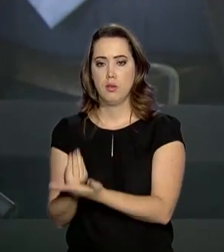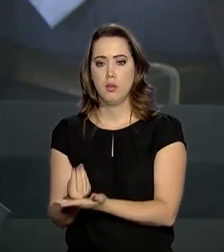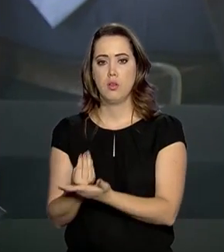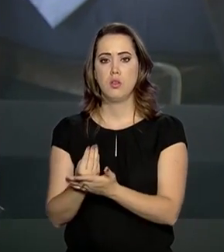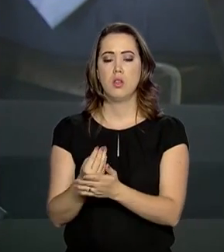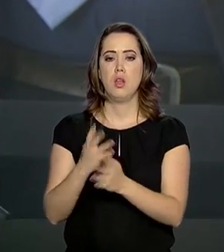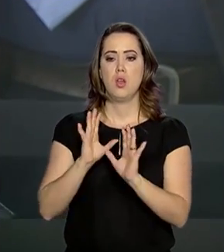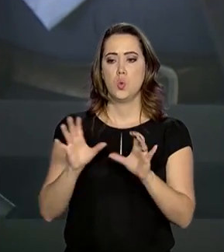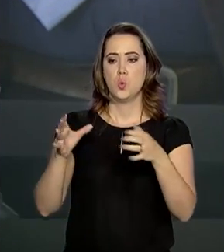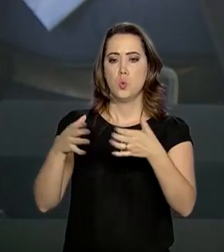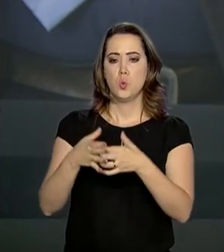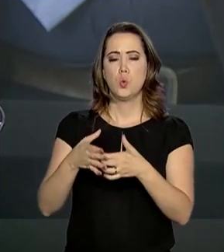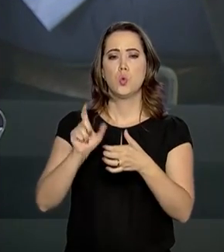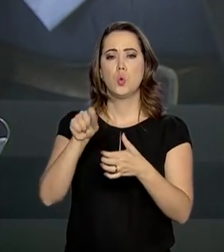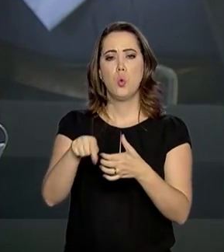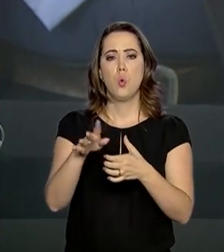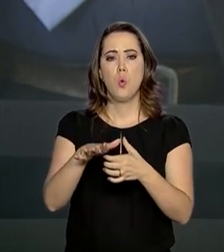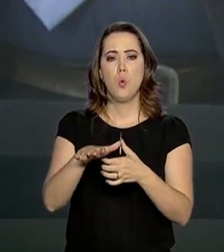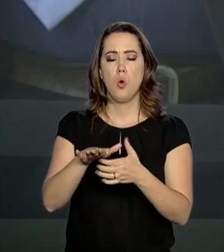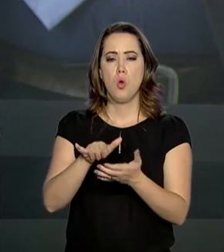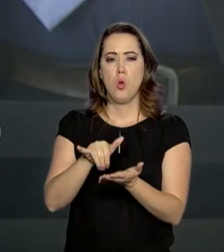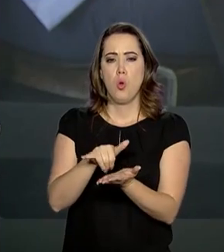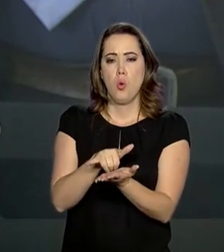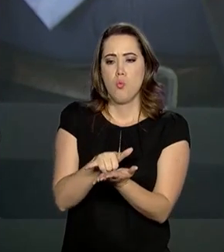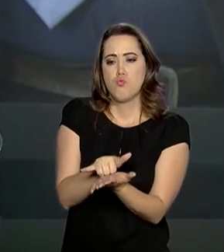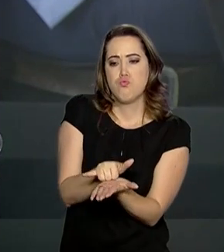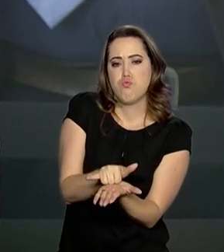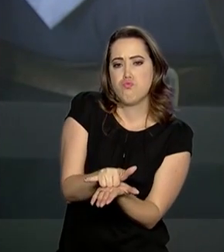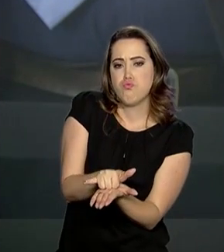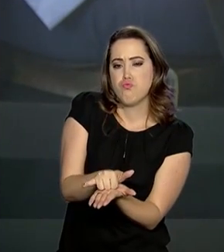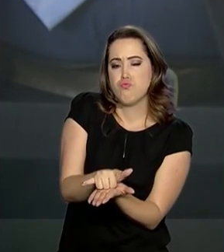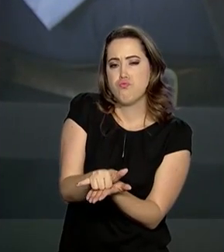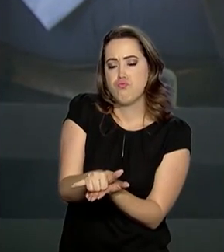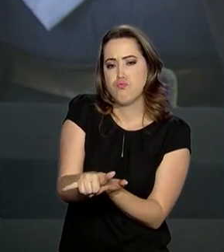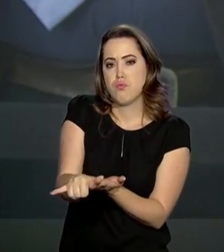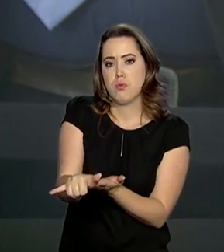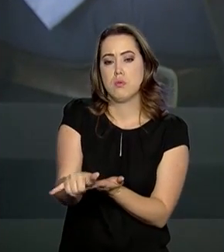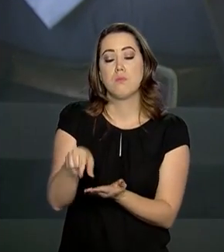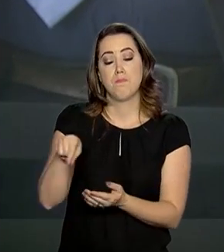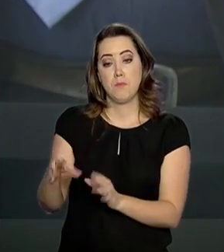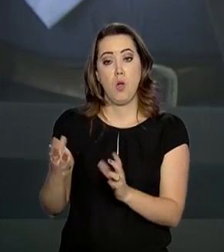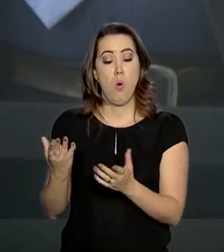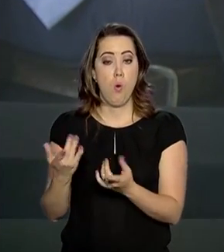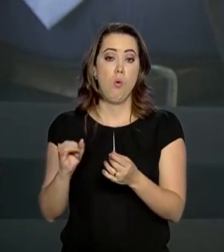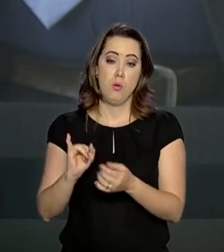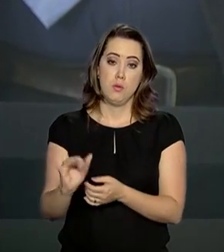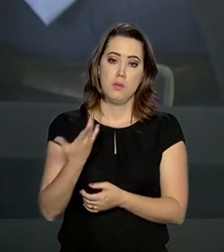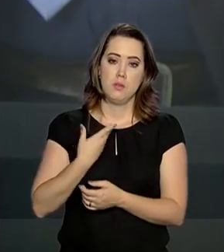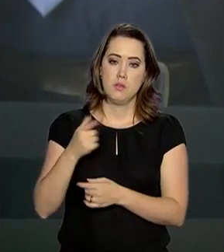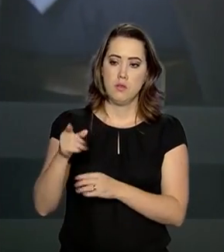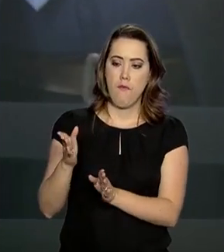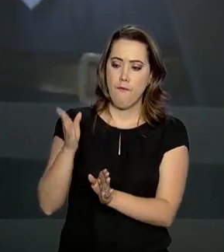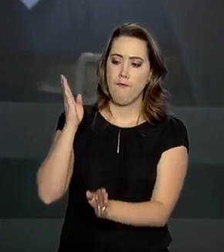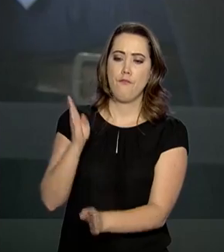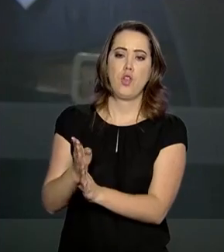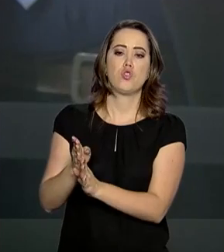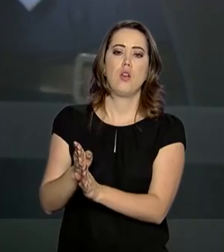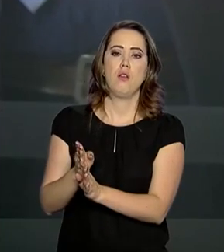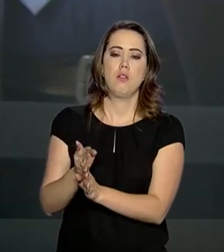tanques do outro lado Ou eles tentem vir para cá tá eh E se o fechamento da Fronteira é considerado uma provocação ao